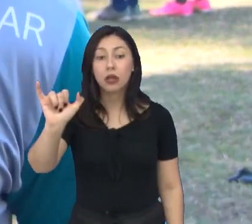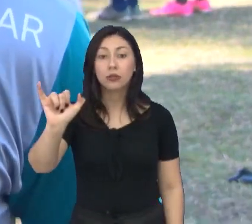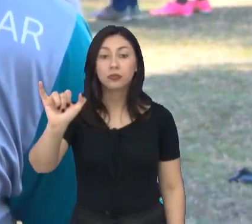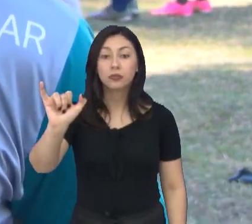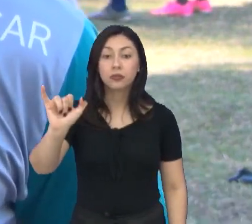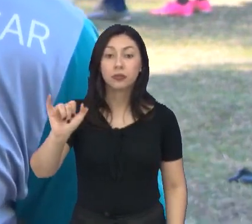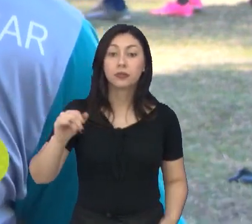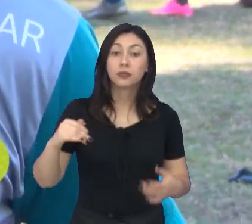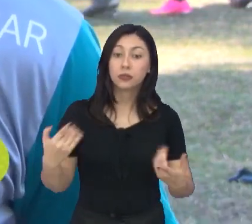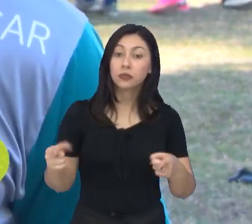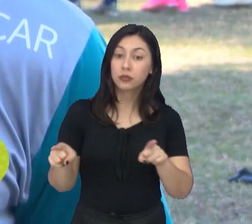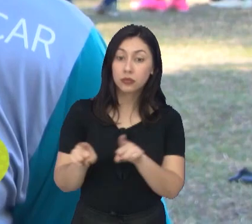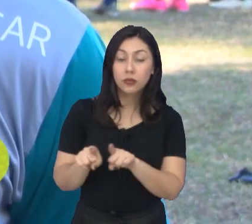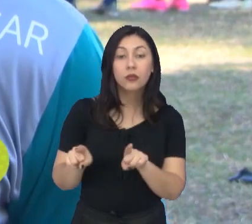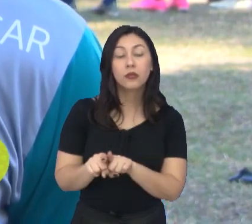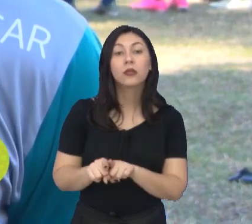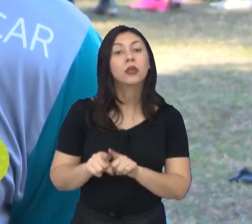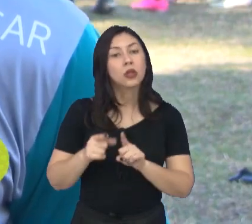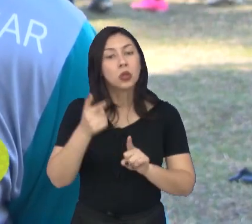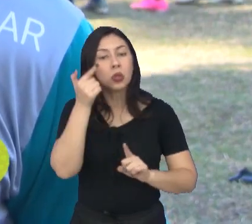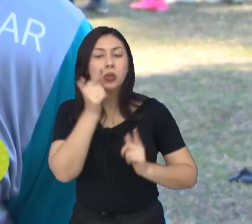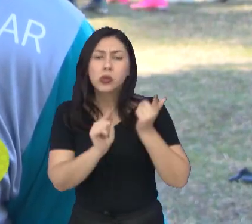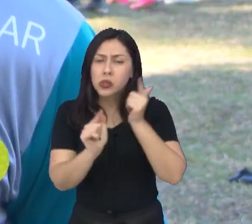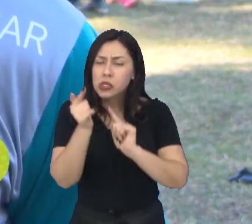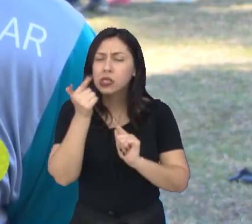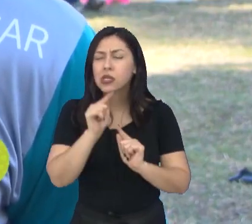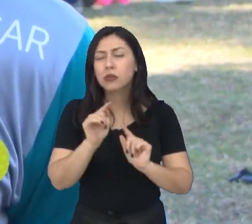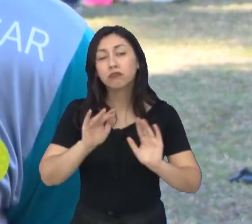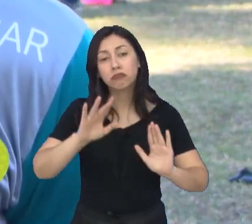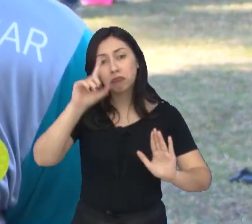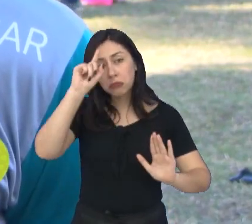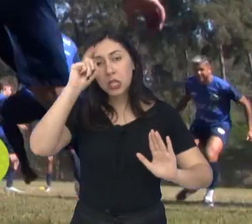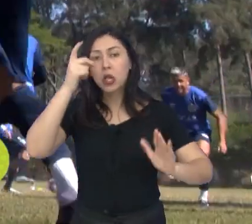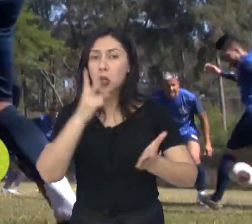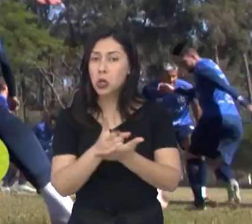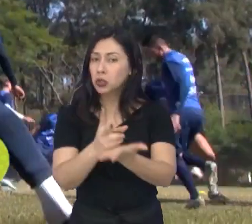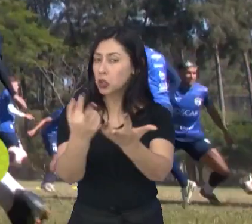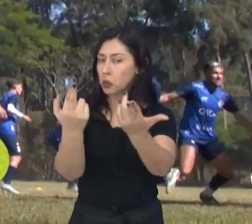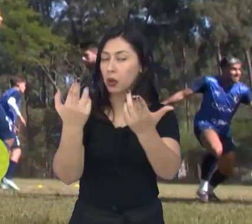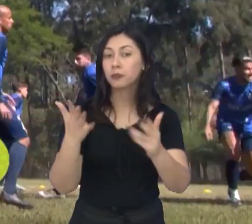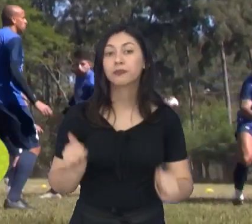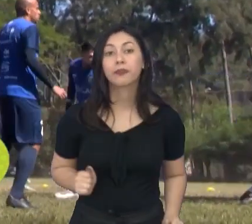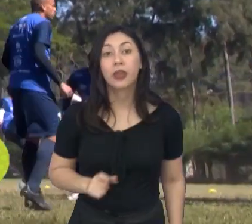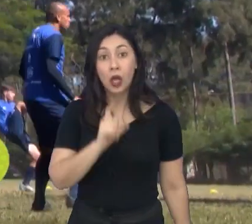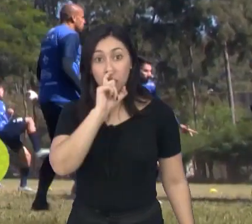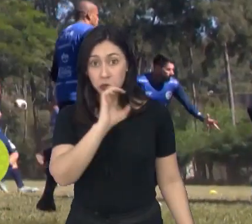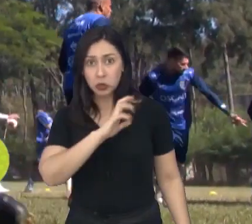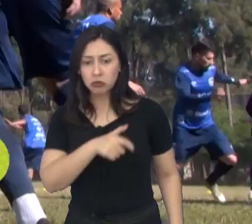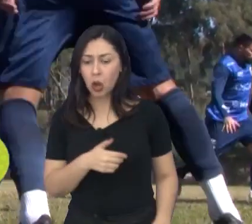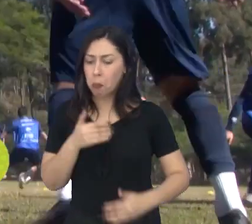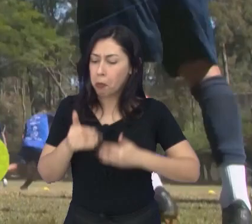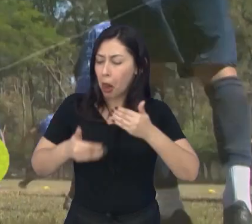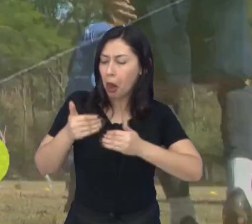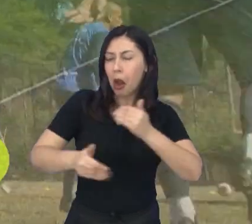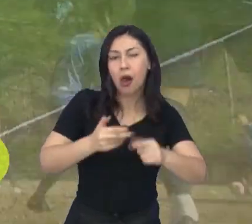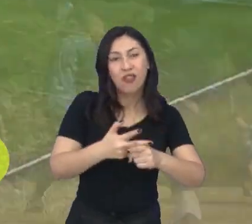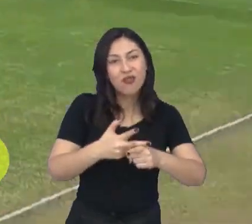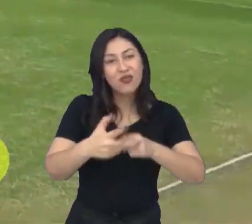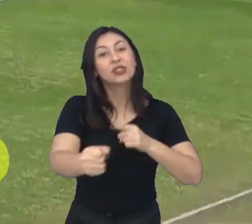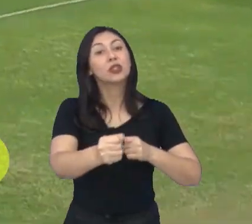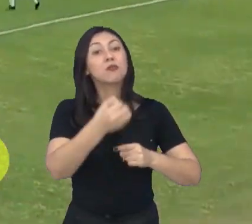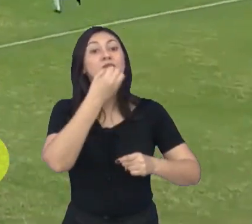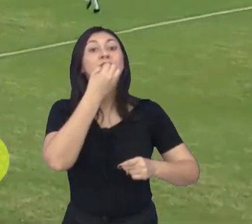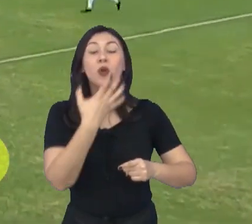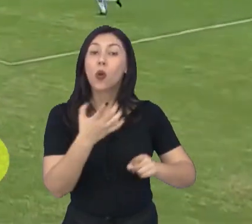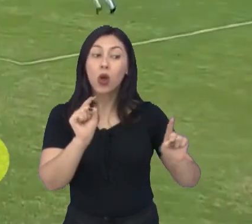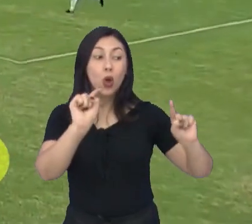jogo. Vem funcionando, vem dando certo, então a ideia é permanecer assim. O São José vem embalado de uma vitória convincente